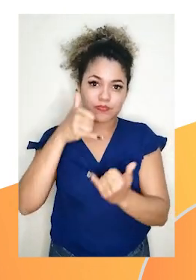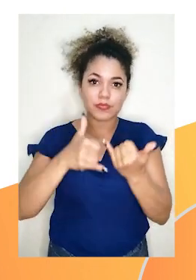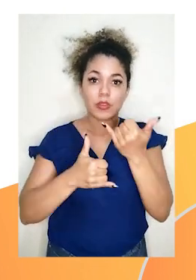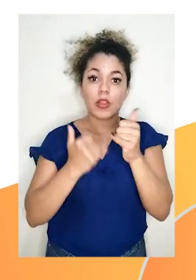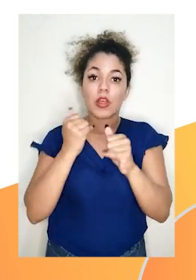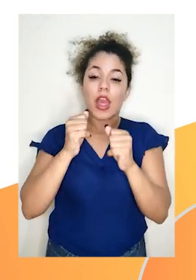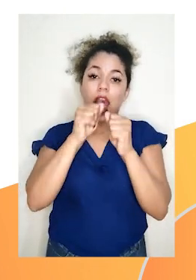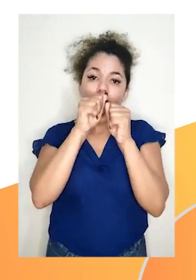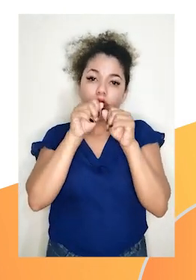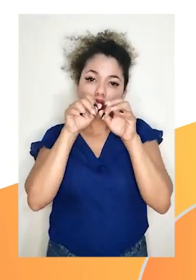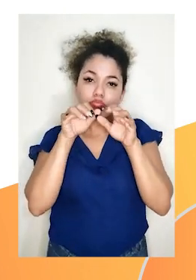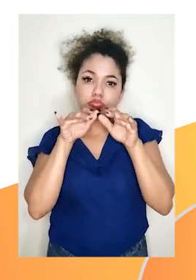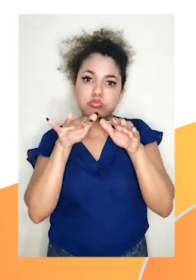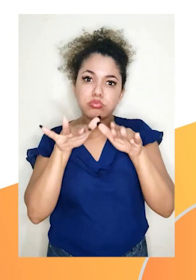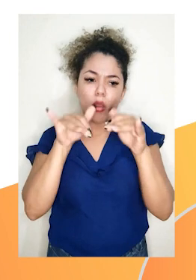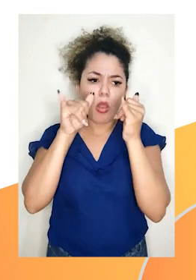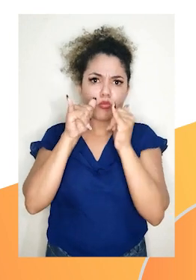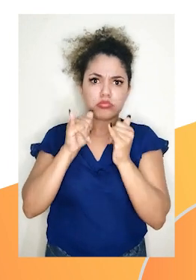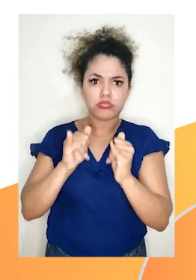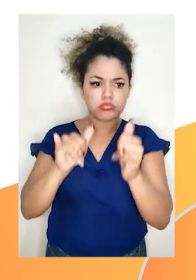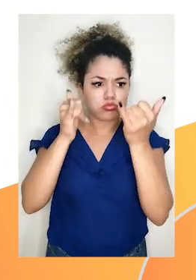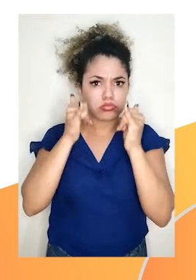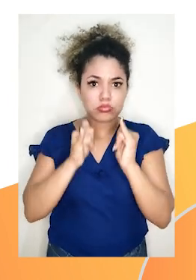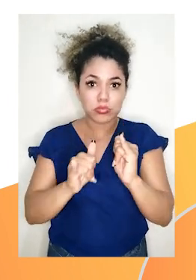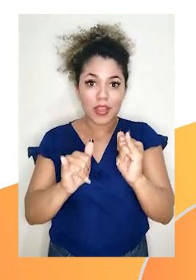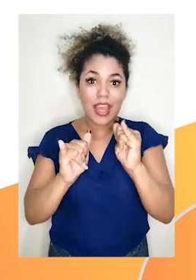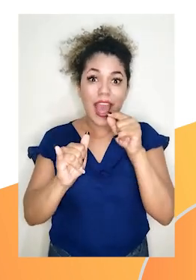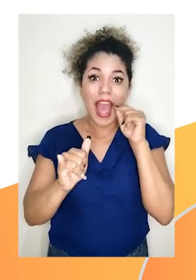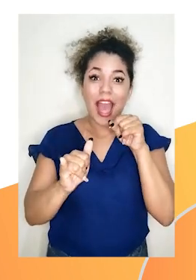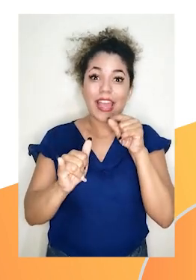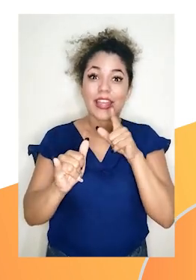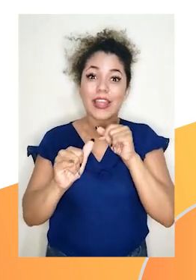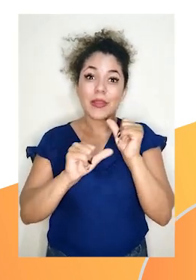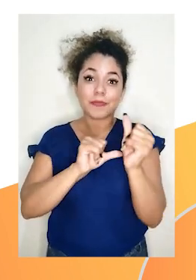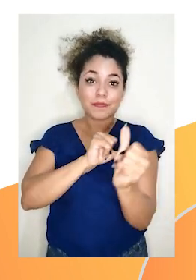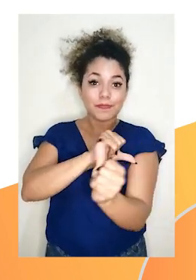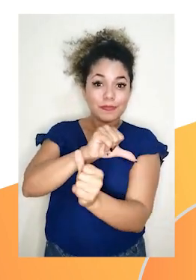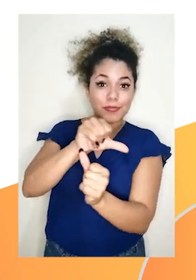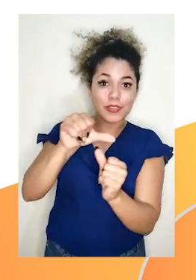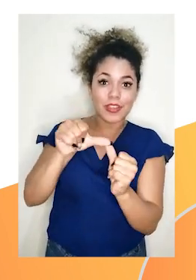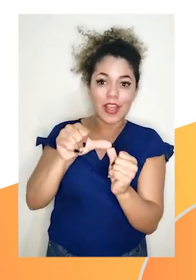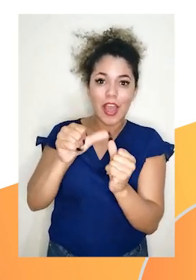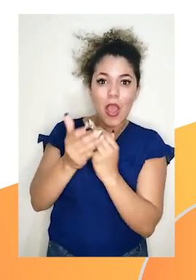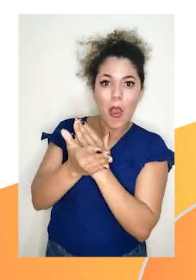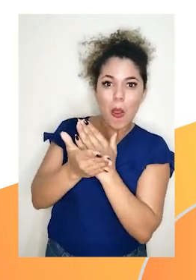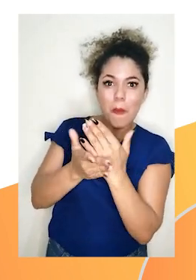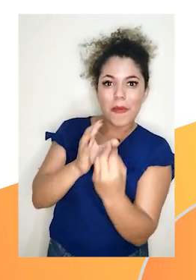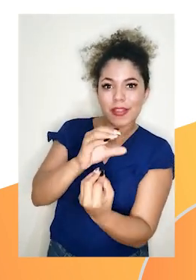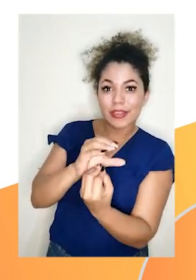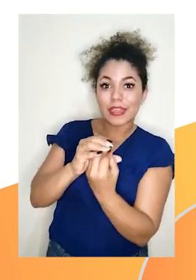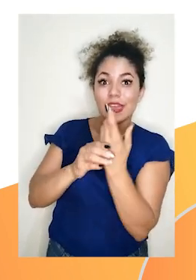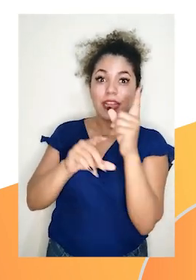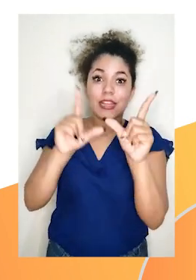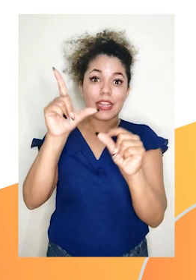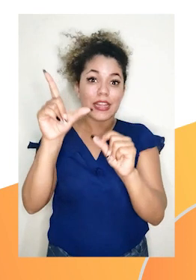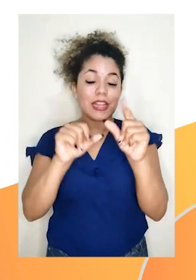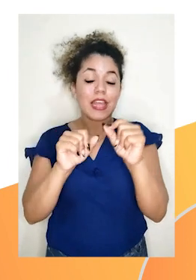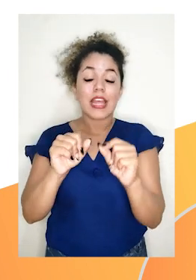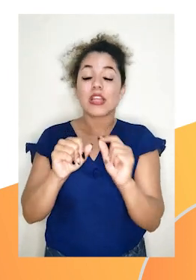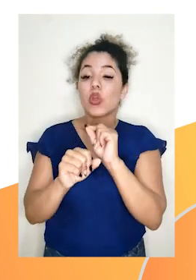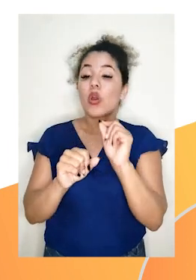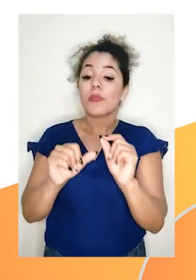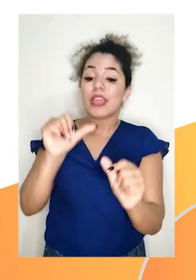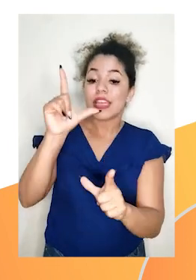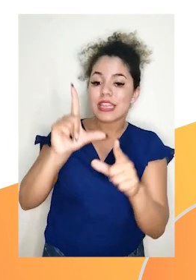consequentemente liberação de energia. Portanto, aqui nós temos a transformação de uma protoestrela, o que chamamos de uma estrela no seu ciclo